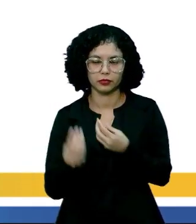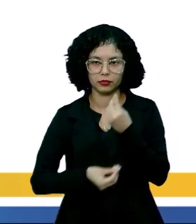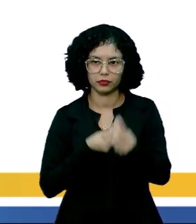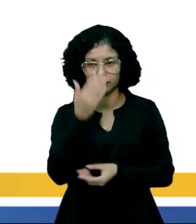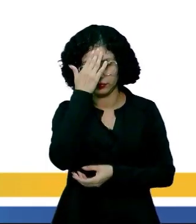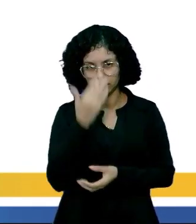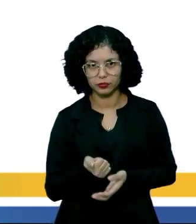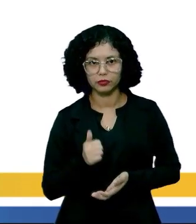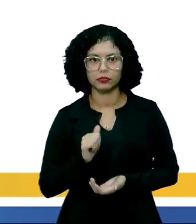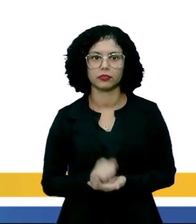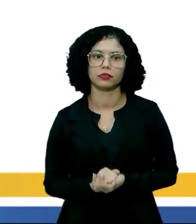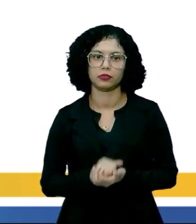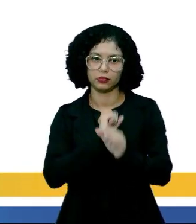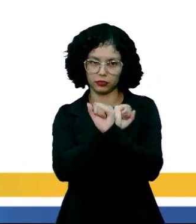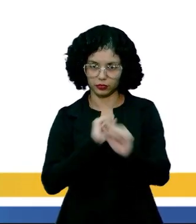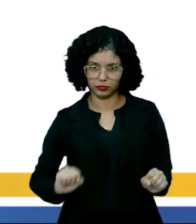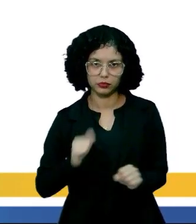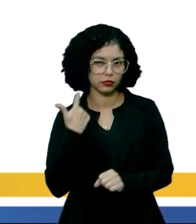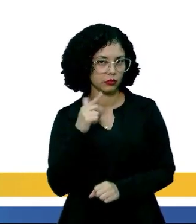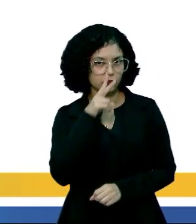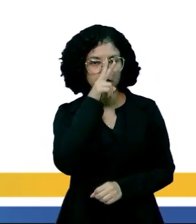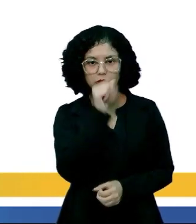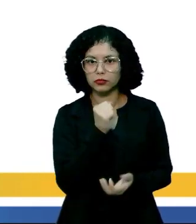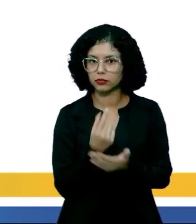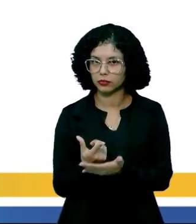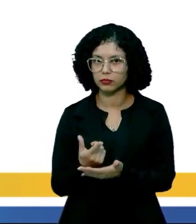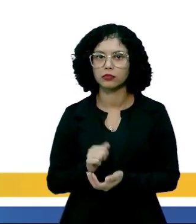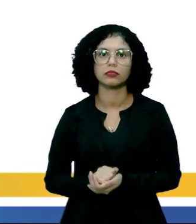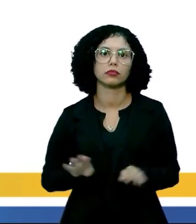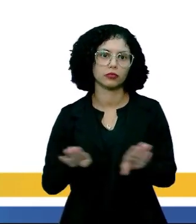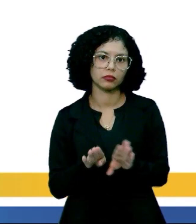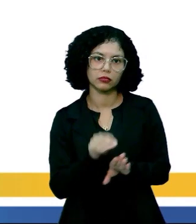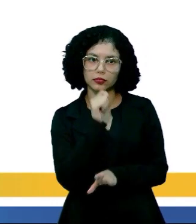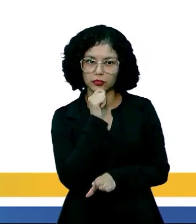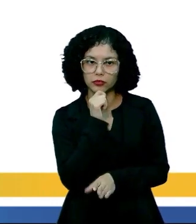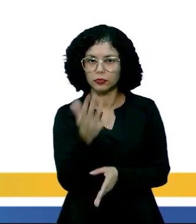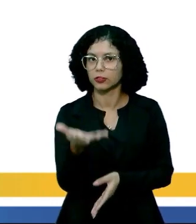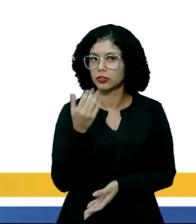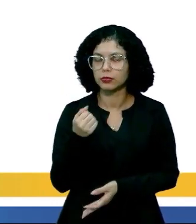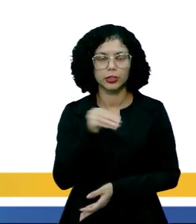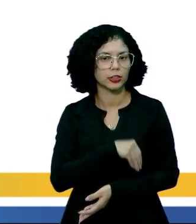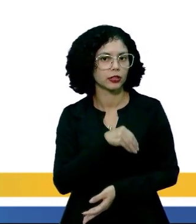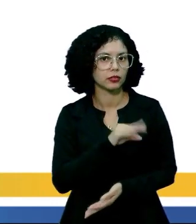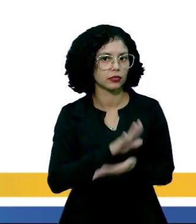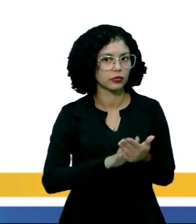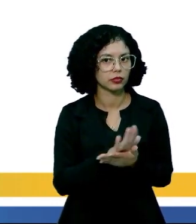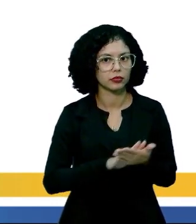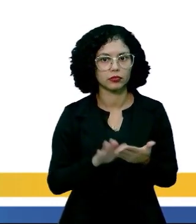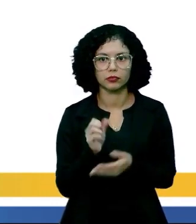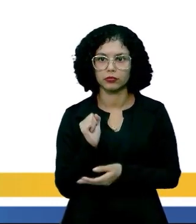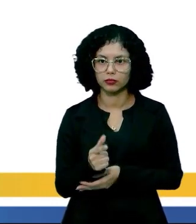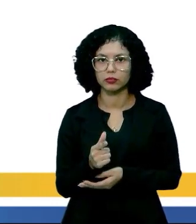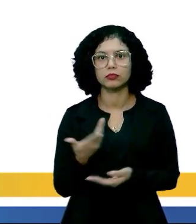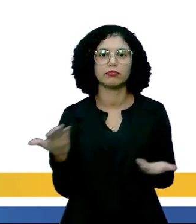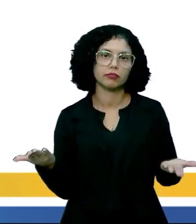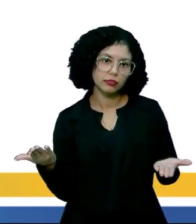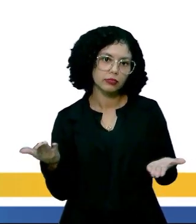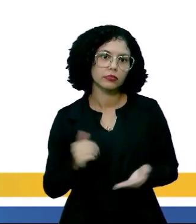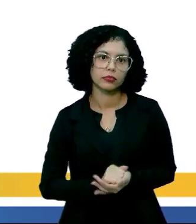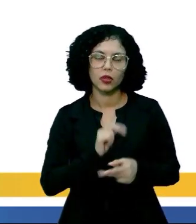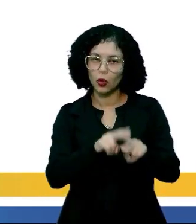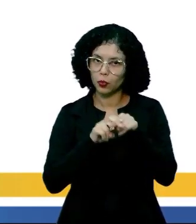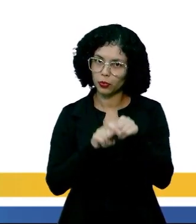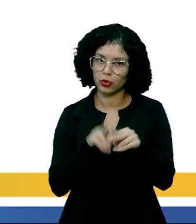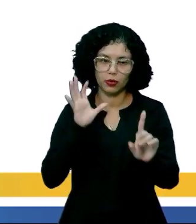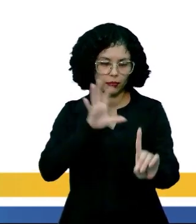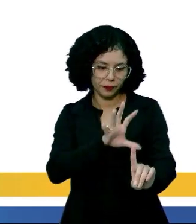a gente já sabe, né? Escravo não tem poder de compra. Escravo não recebe salário, então não vai poder comprar os produtos ingleses. Por